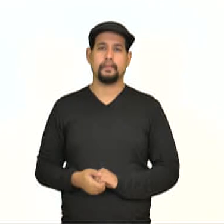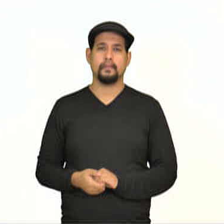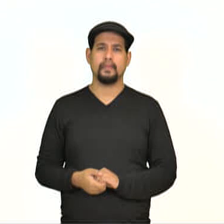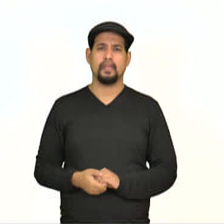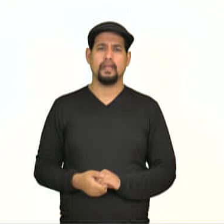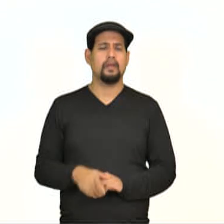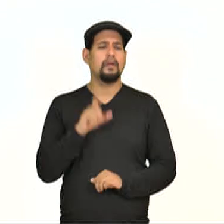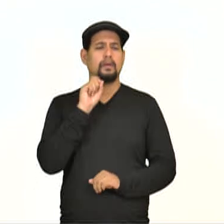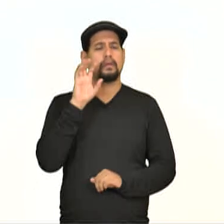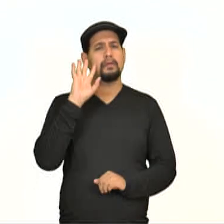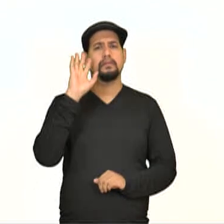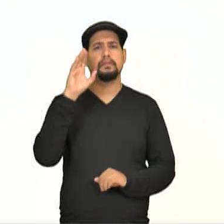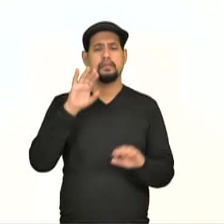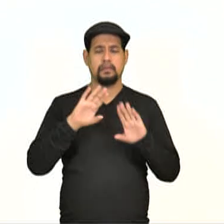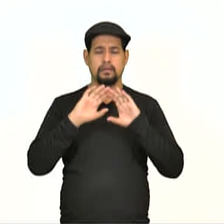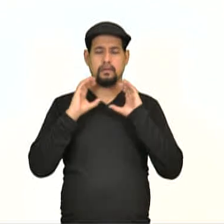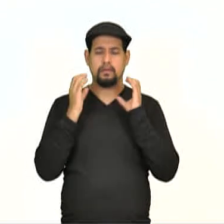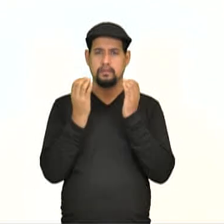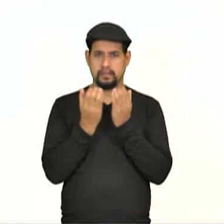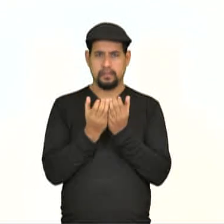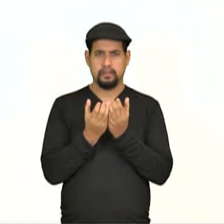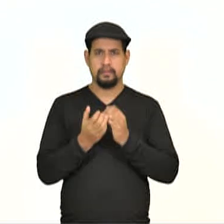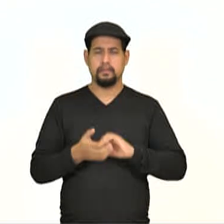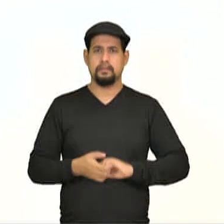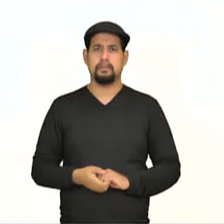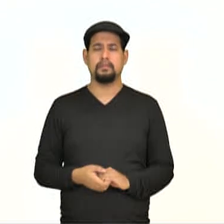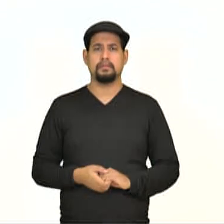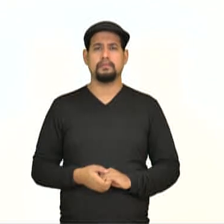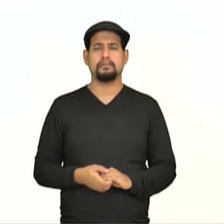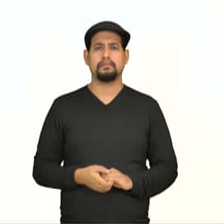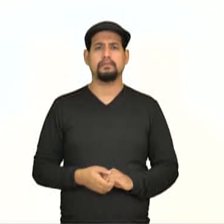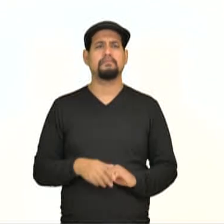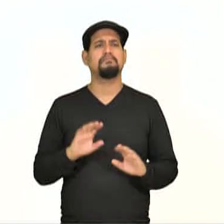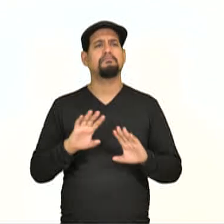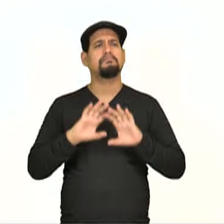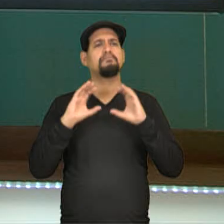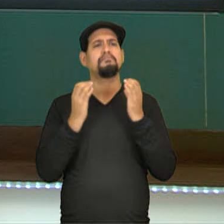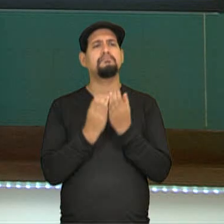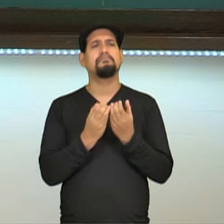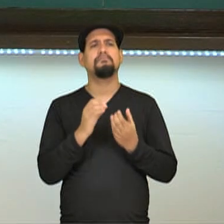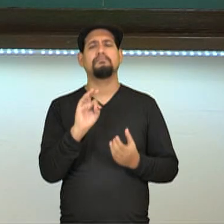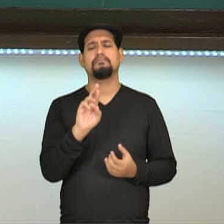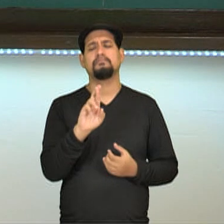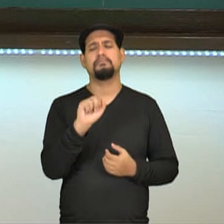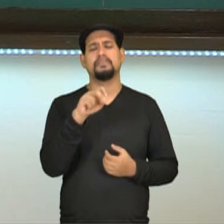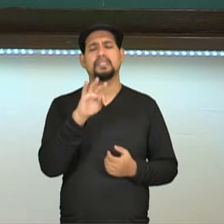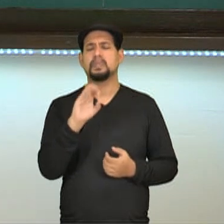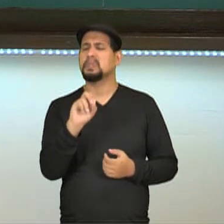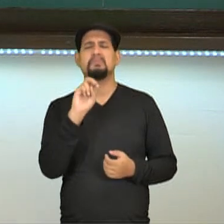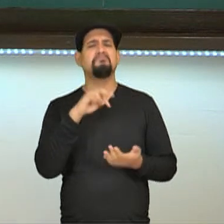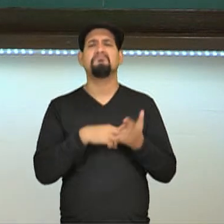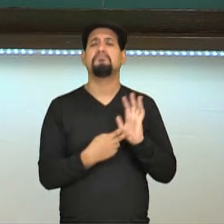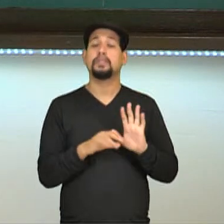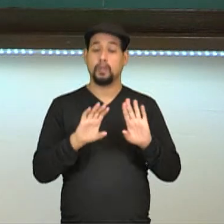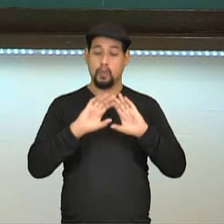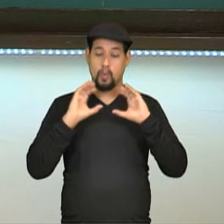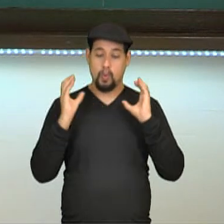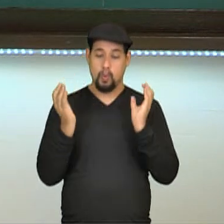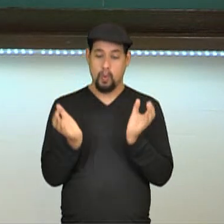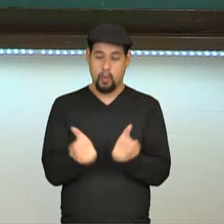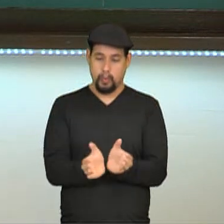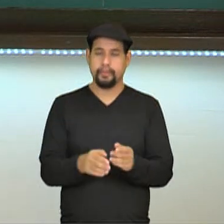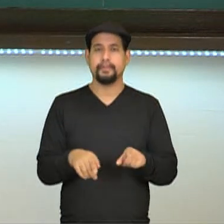O que foi então o Concílio de Trento, né? Quais foram as conclusões? Então foi um conselho onde eles se